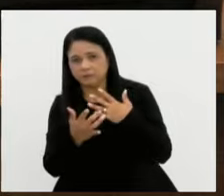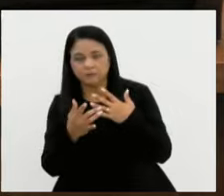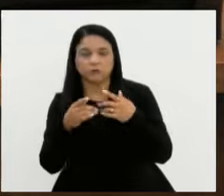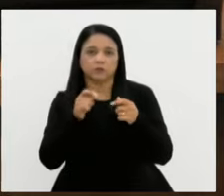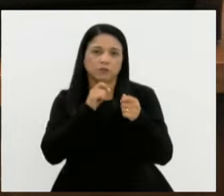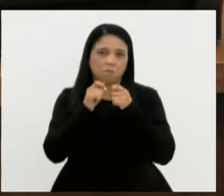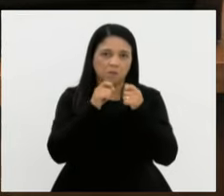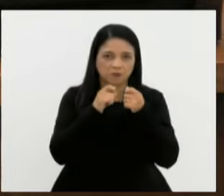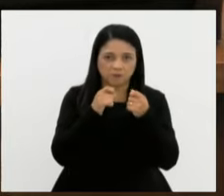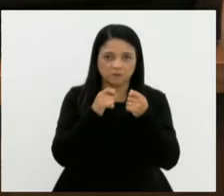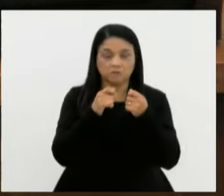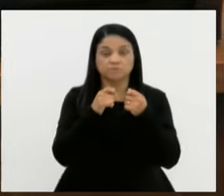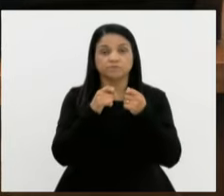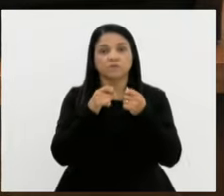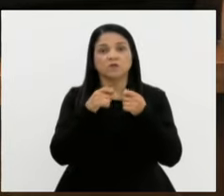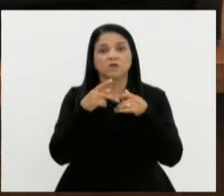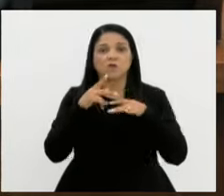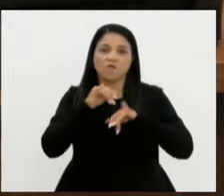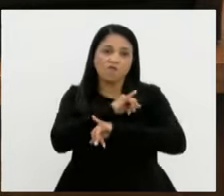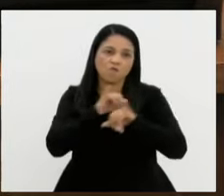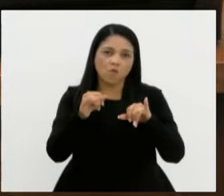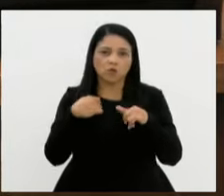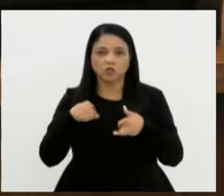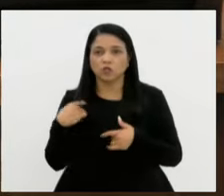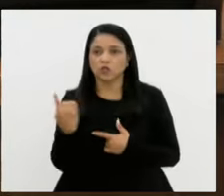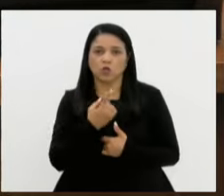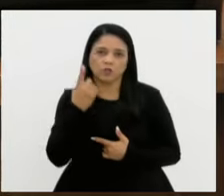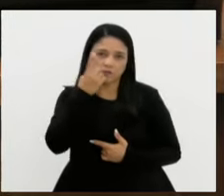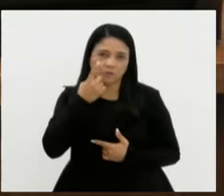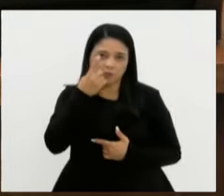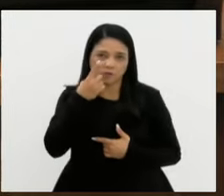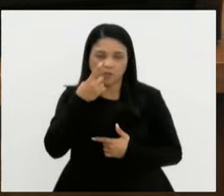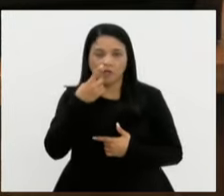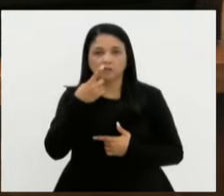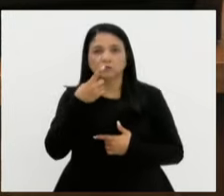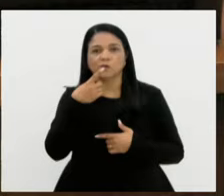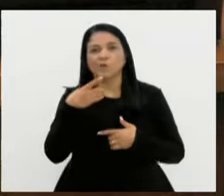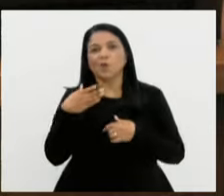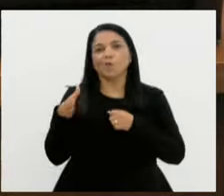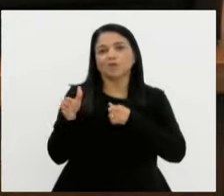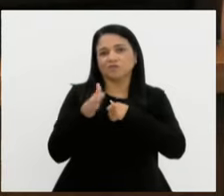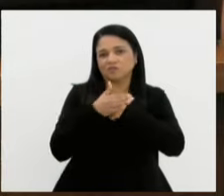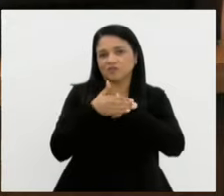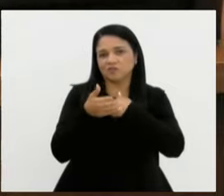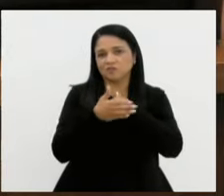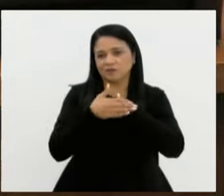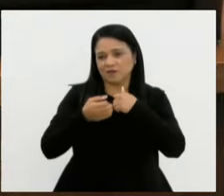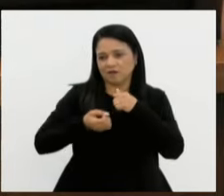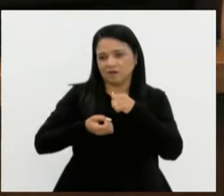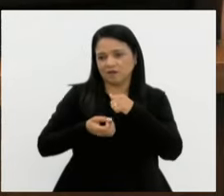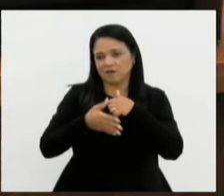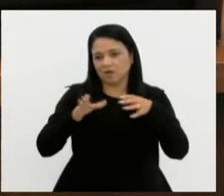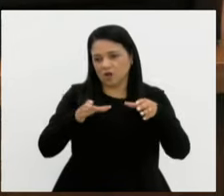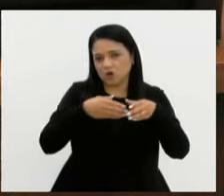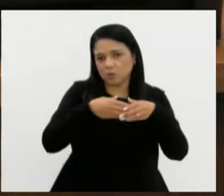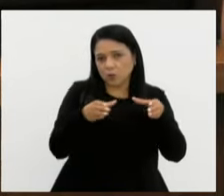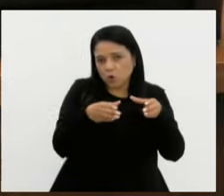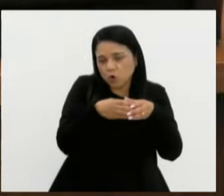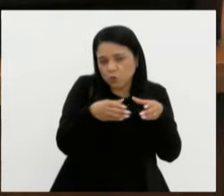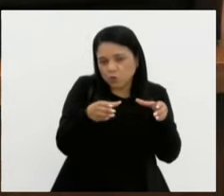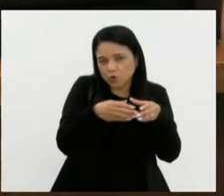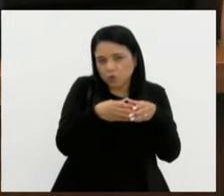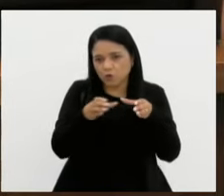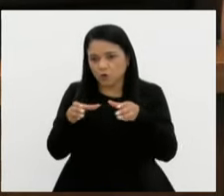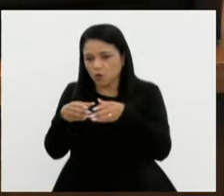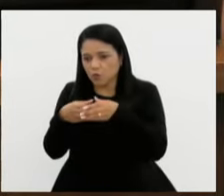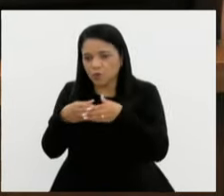dizendo que nós estamos fazendo qualquer tipo de corporativismo. A democracia precisa ser mantida e nós precisamos